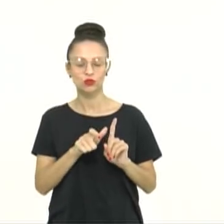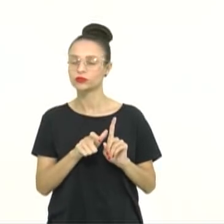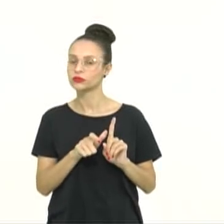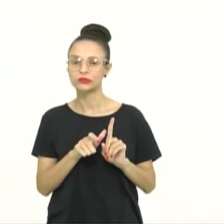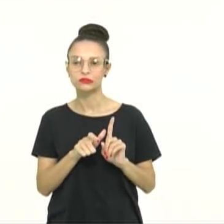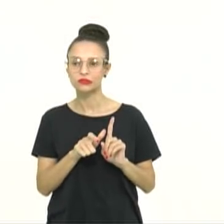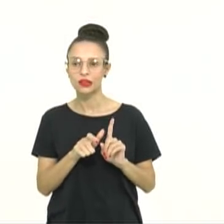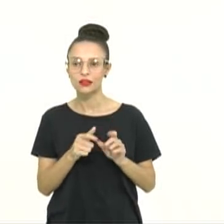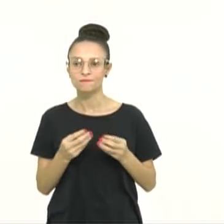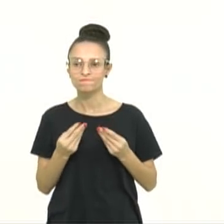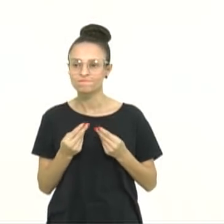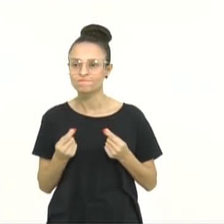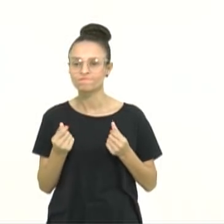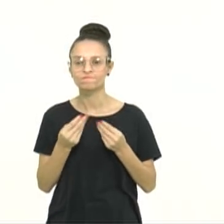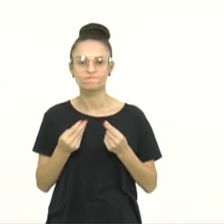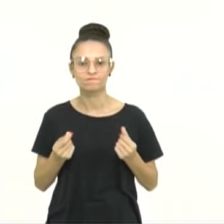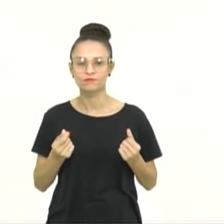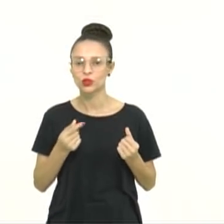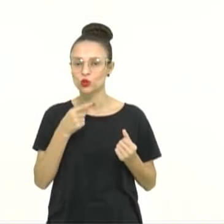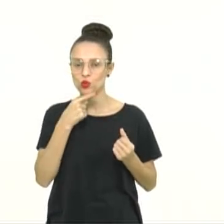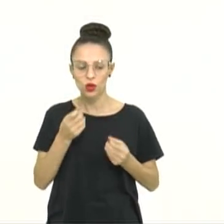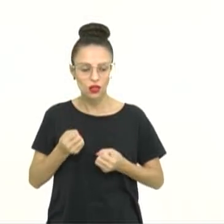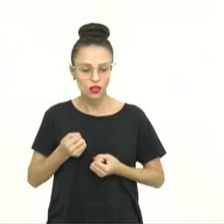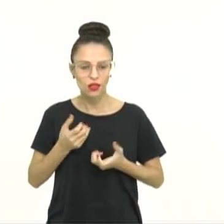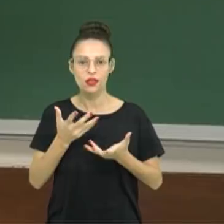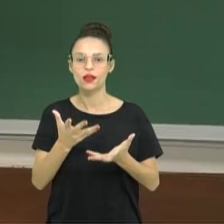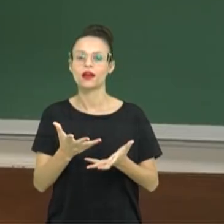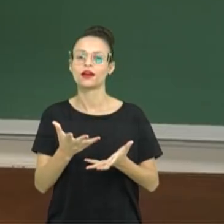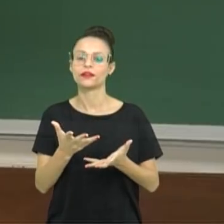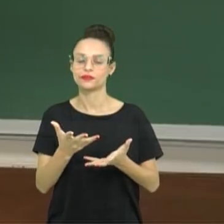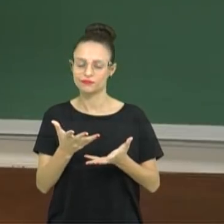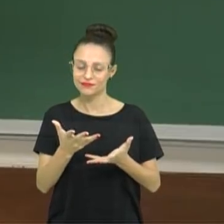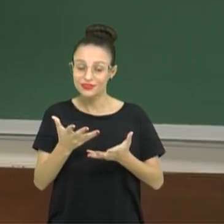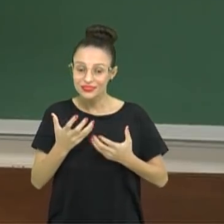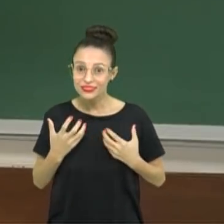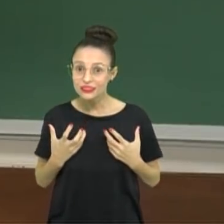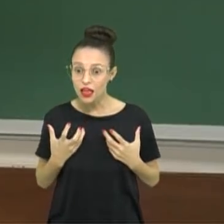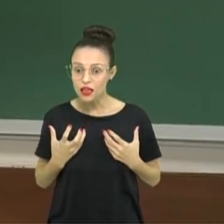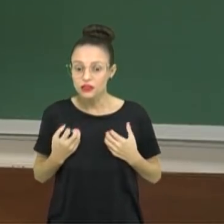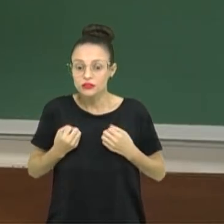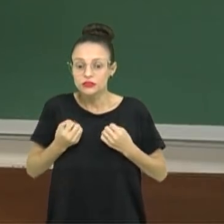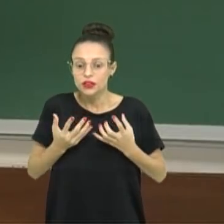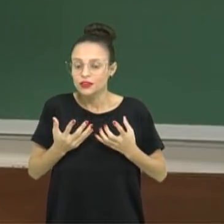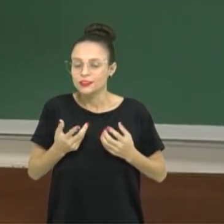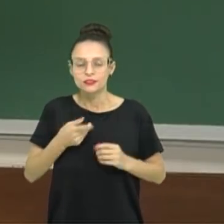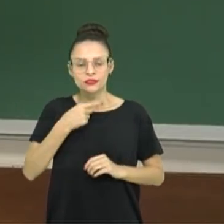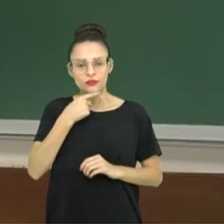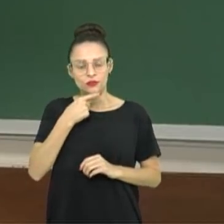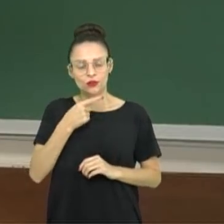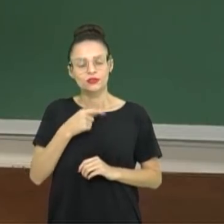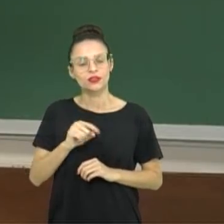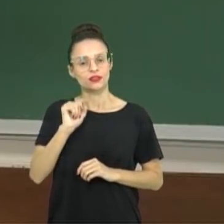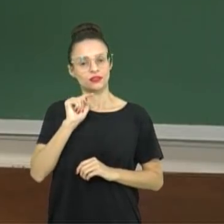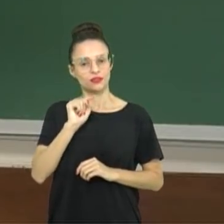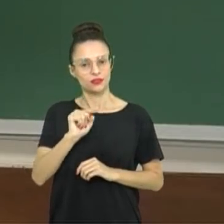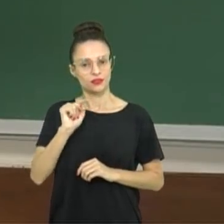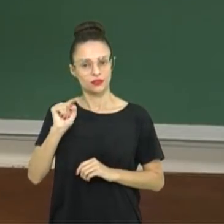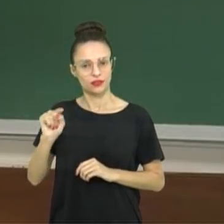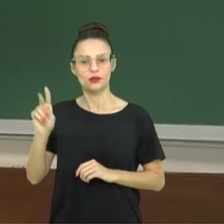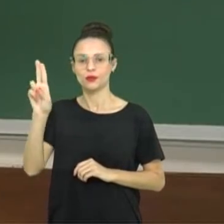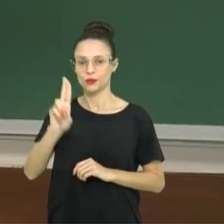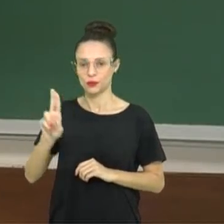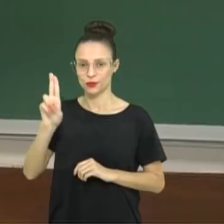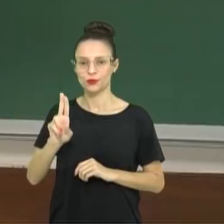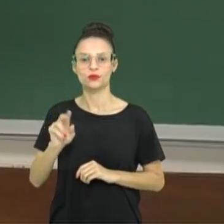personagem não consegue se expressar, quer, mas não consegue, vamos usar as reticências, às